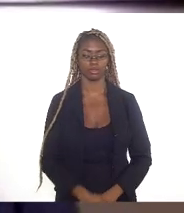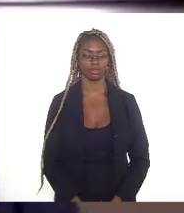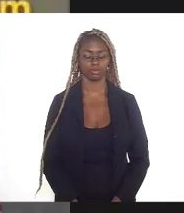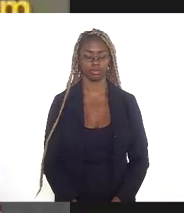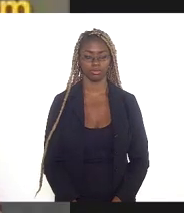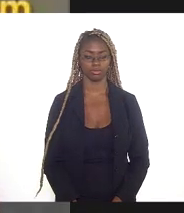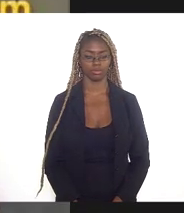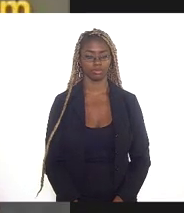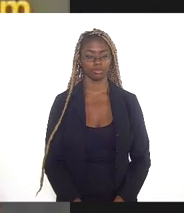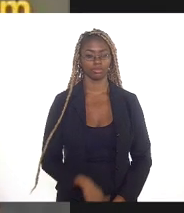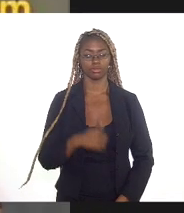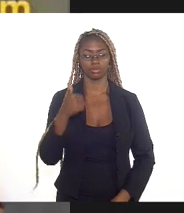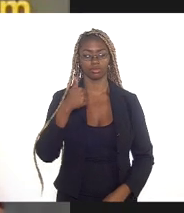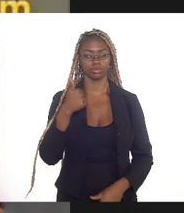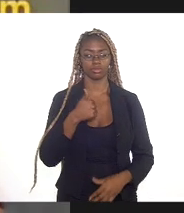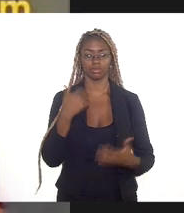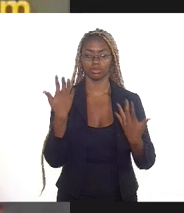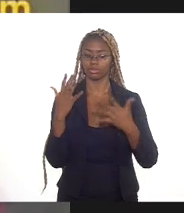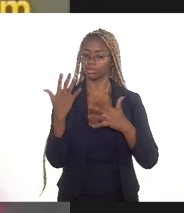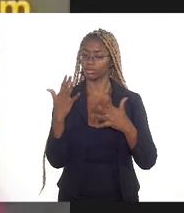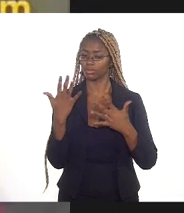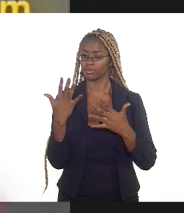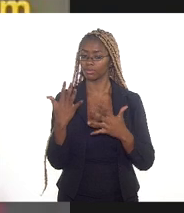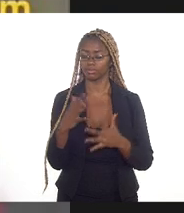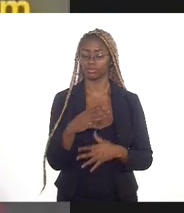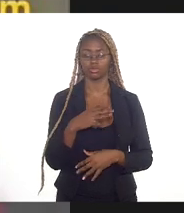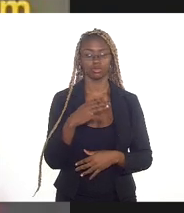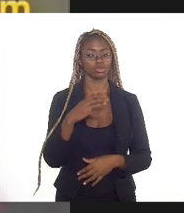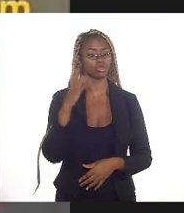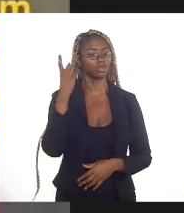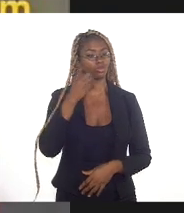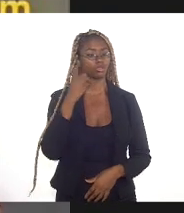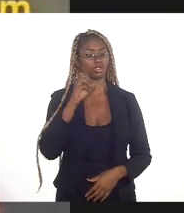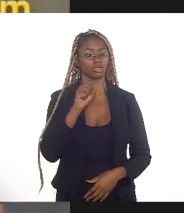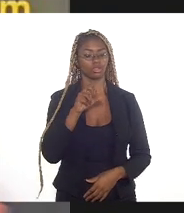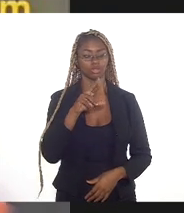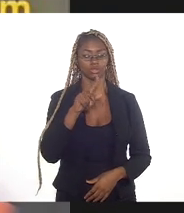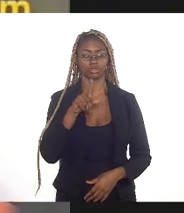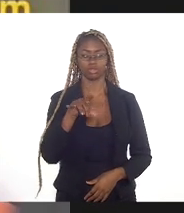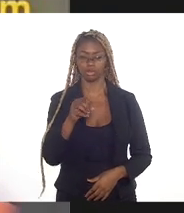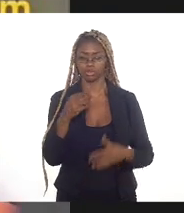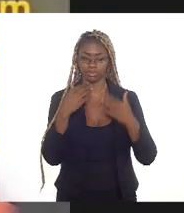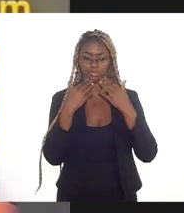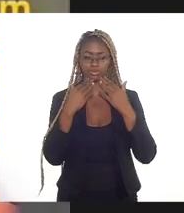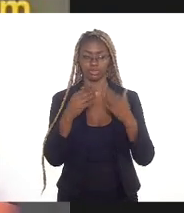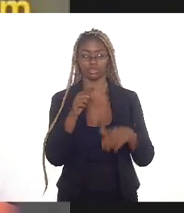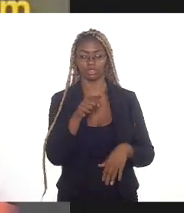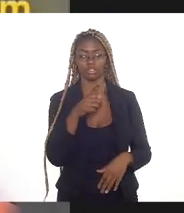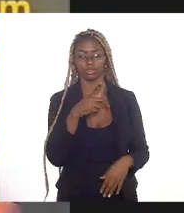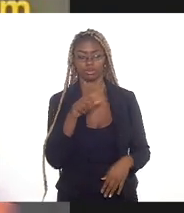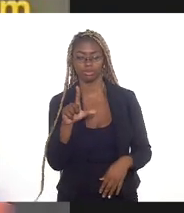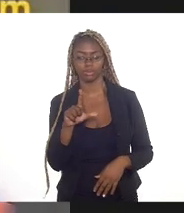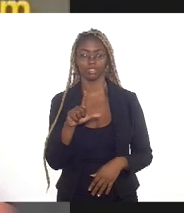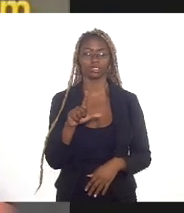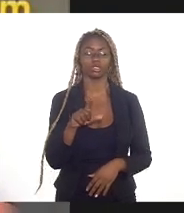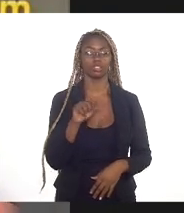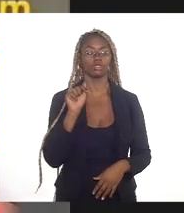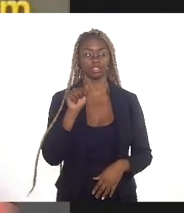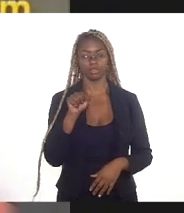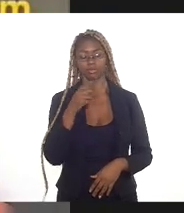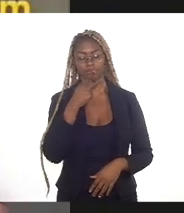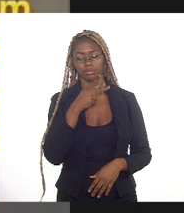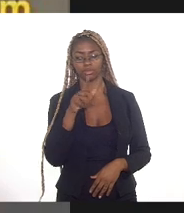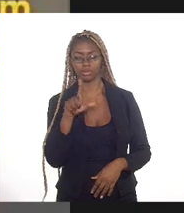Presidente, primeiro, parabenizar o deputado Sérgio Fernandes pela apresentação do PL. É um PL com